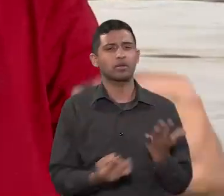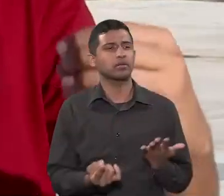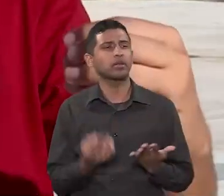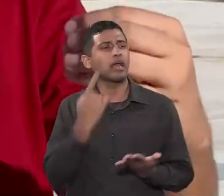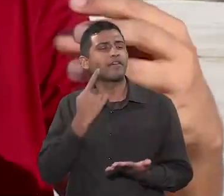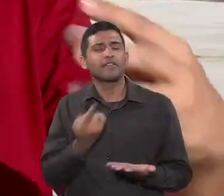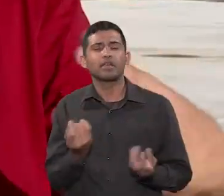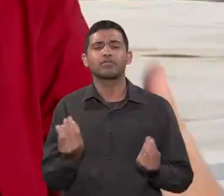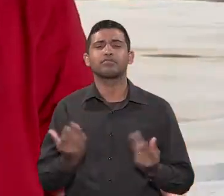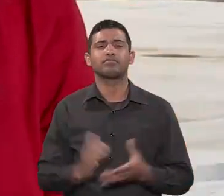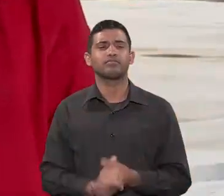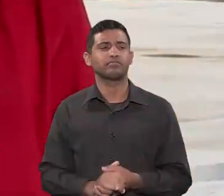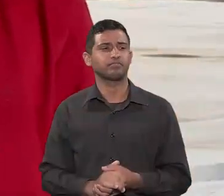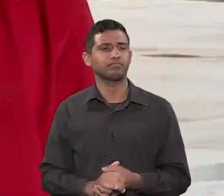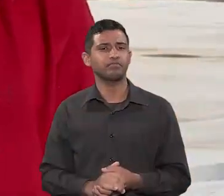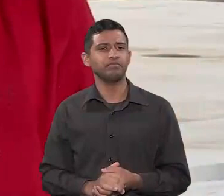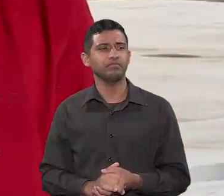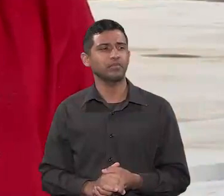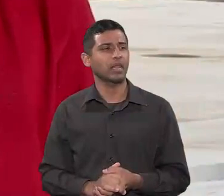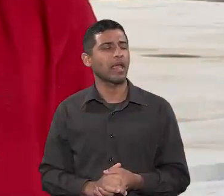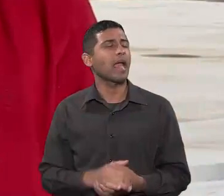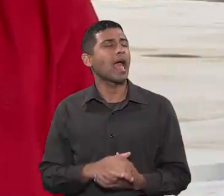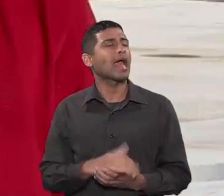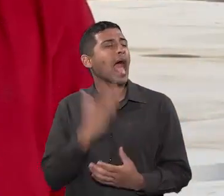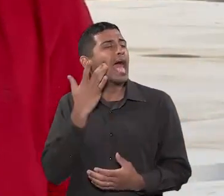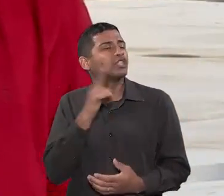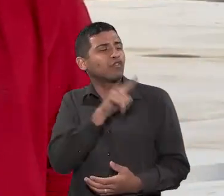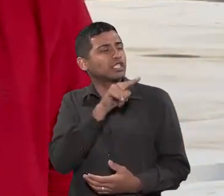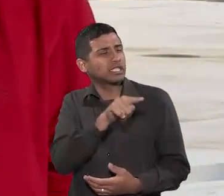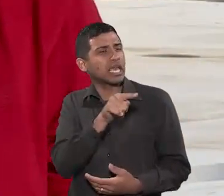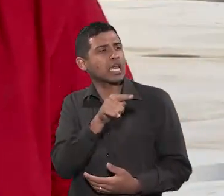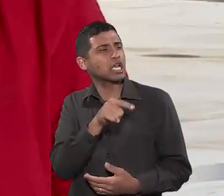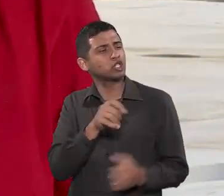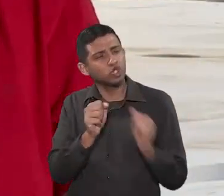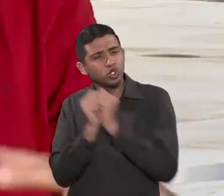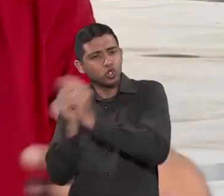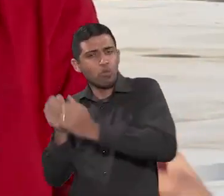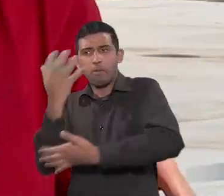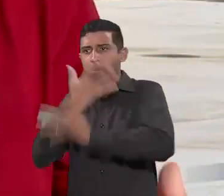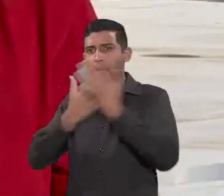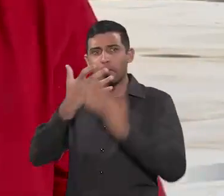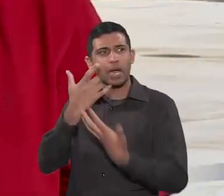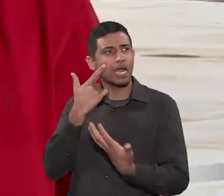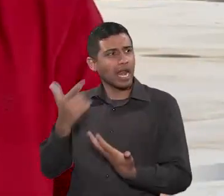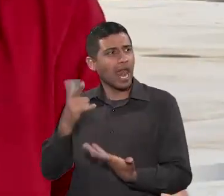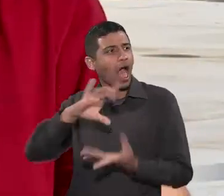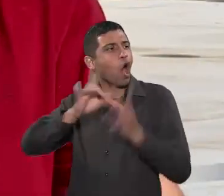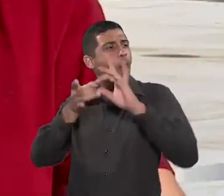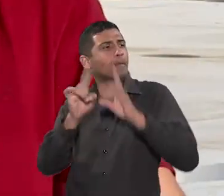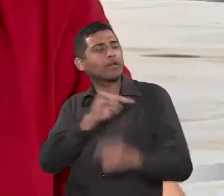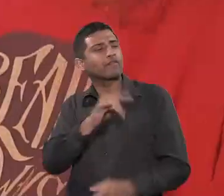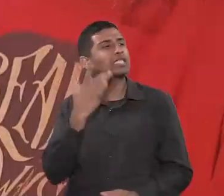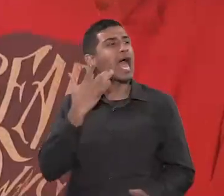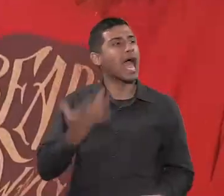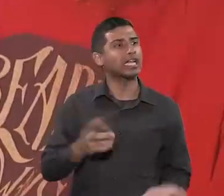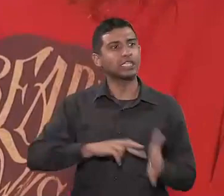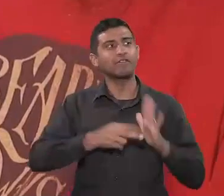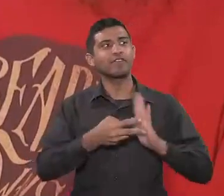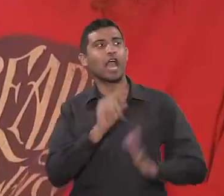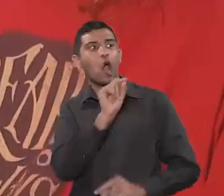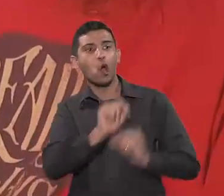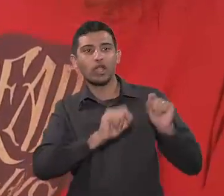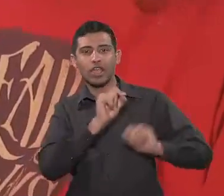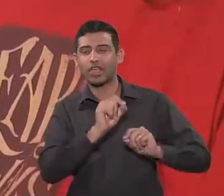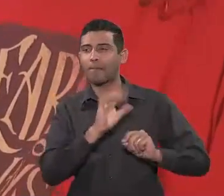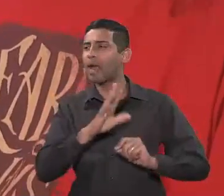que significaria ele poder participar de um evento desse, diante de tantas necessidades primárias que as pessoas têm. Quais foram